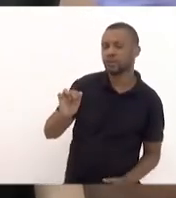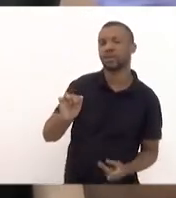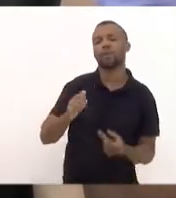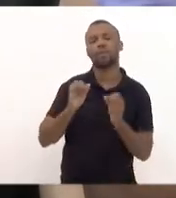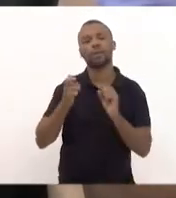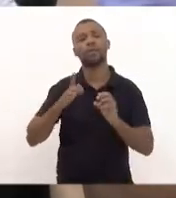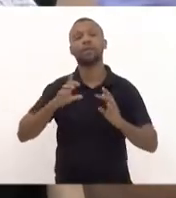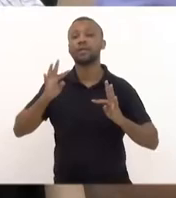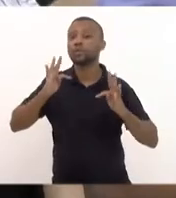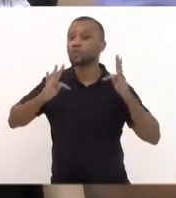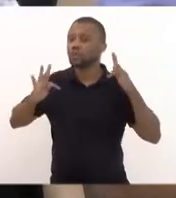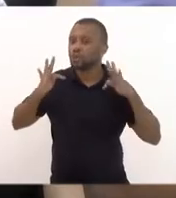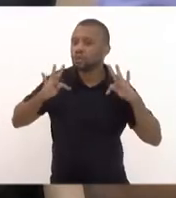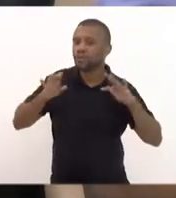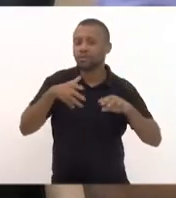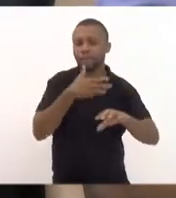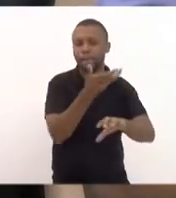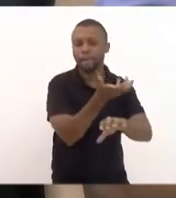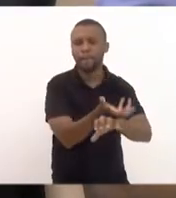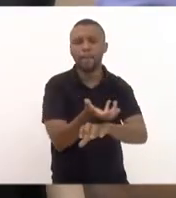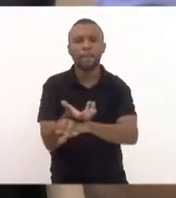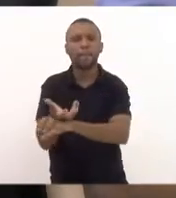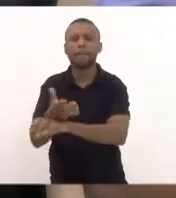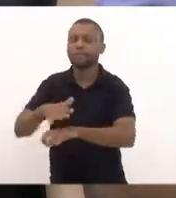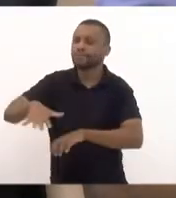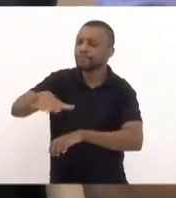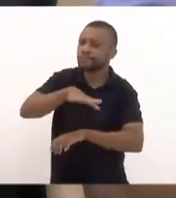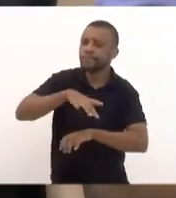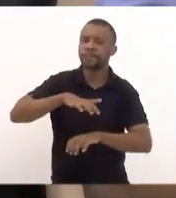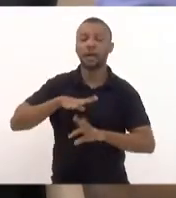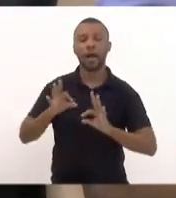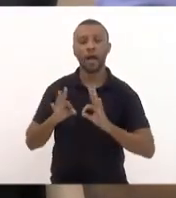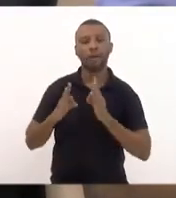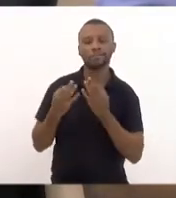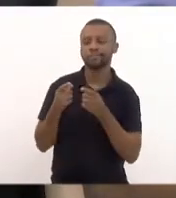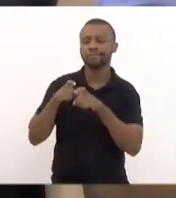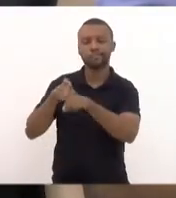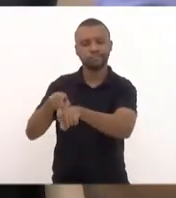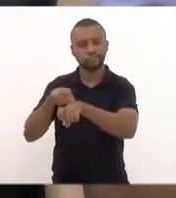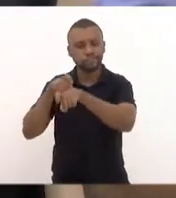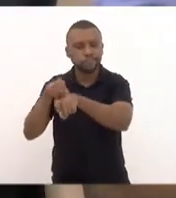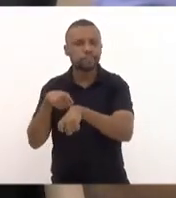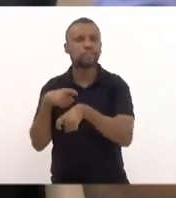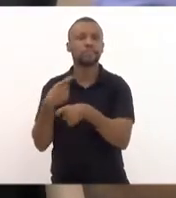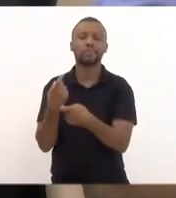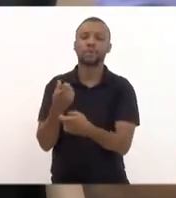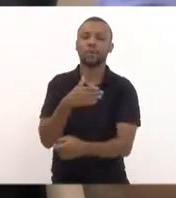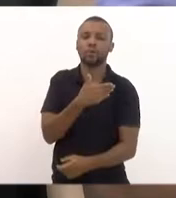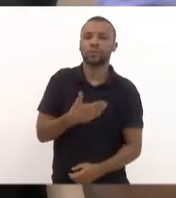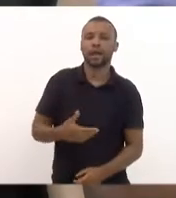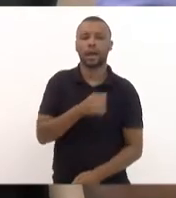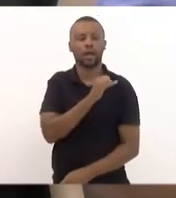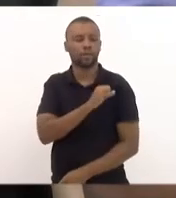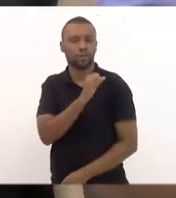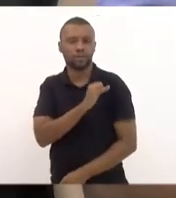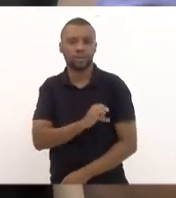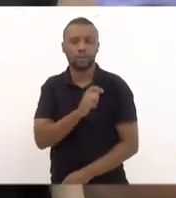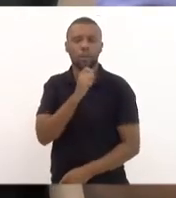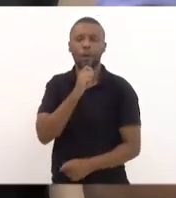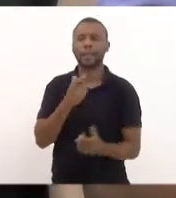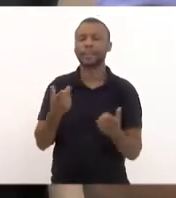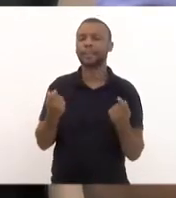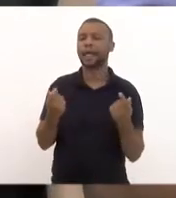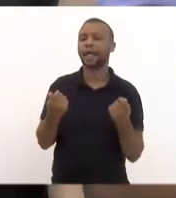Fluminense, aquelas áreas todas lá são lindíssimas, né? Agricultura familiar, ecológico e orgânico, o estado do Rio de Janeiro tem quase nada. Pode ter